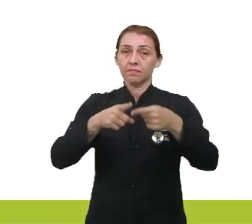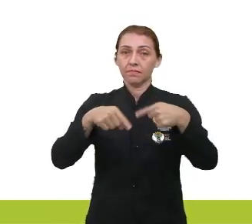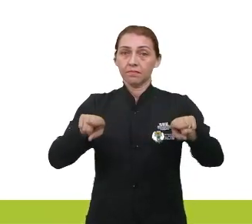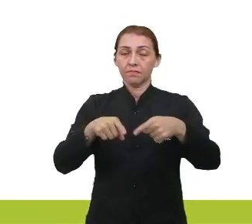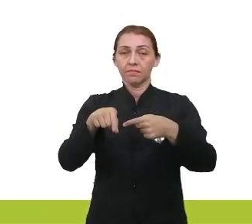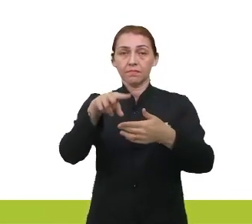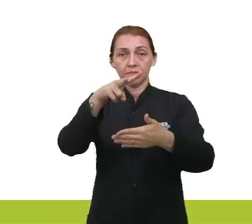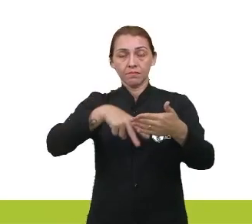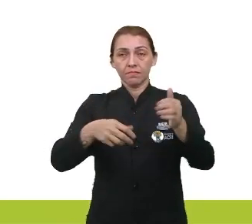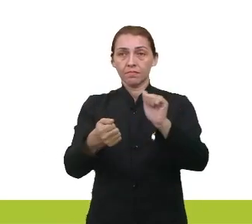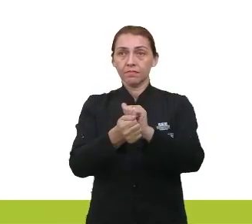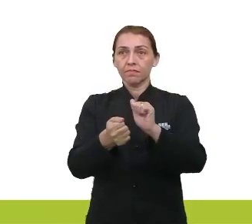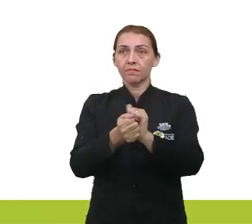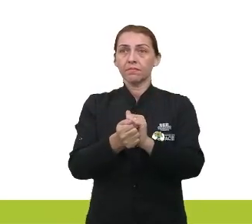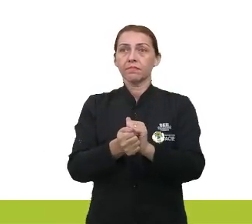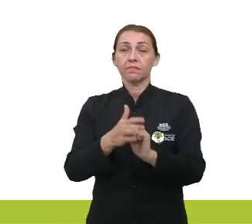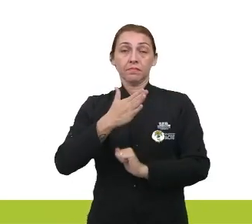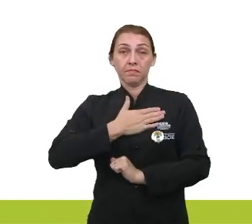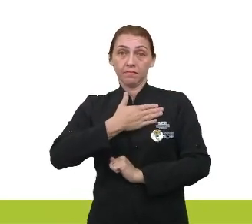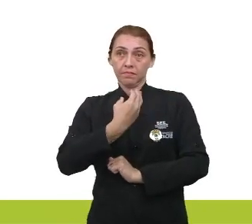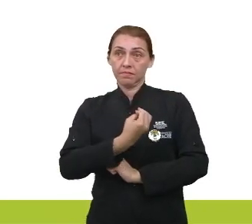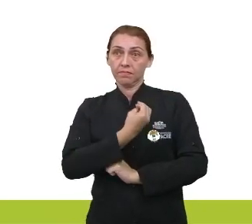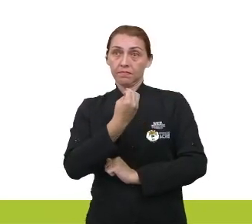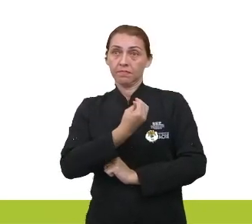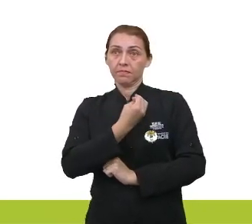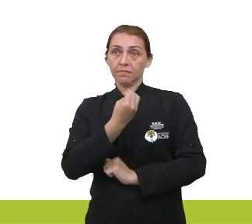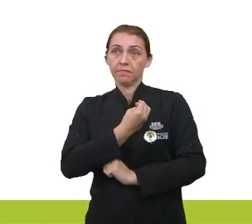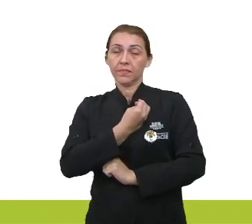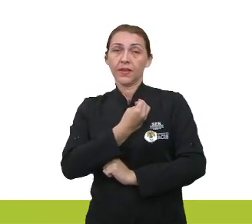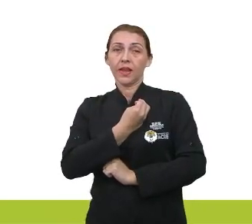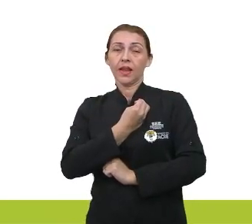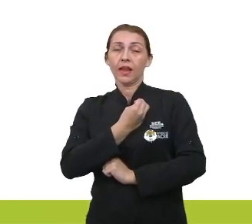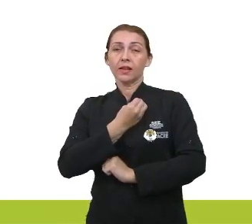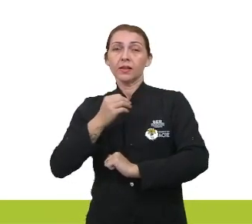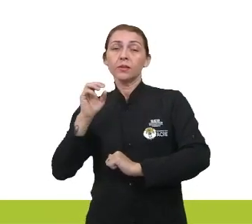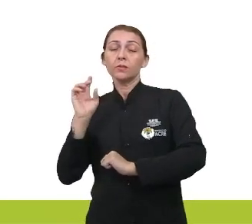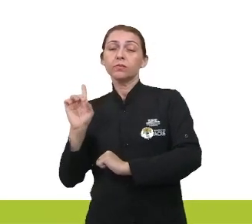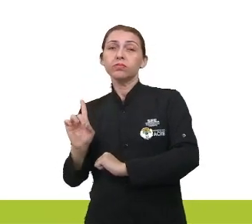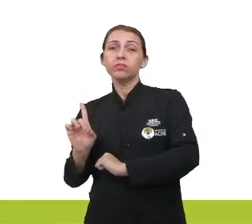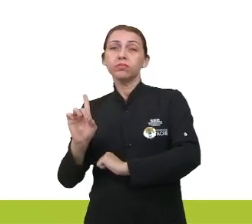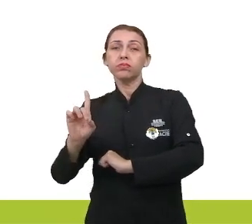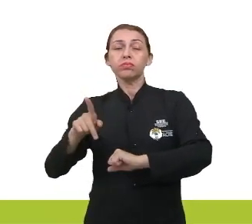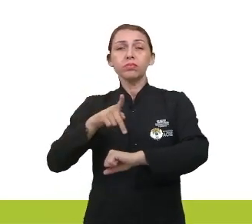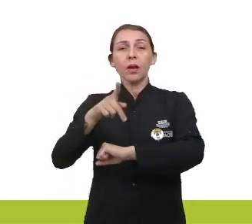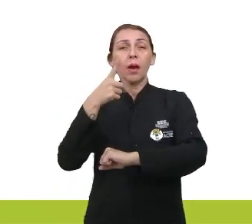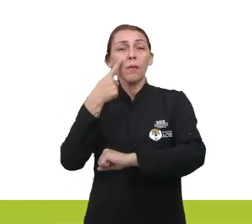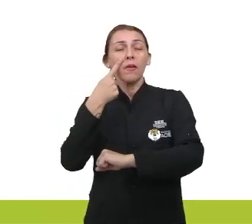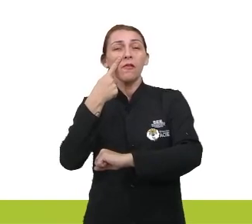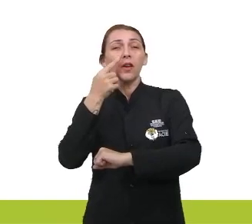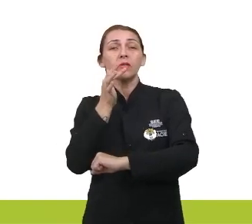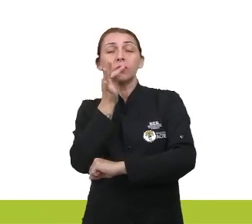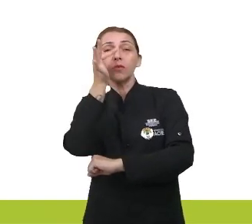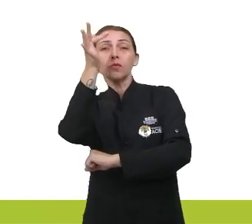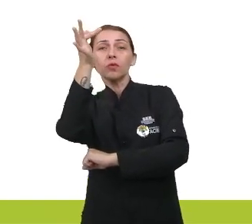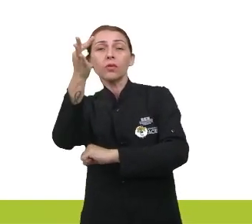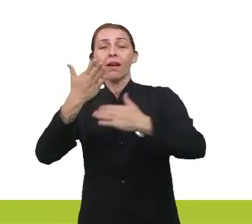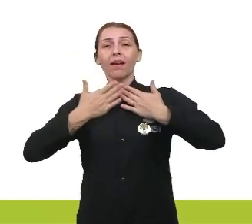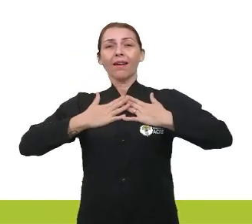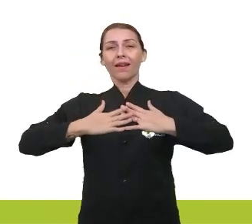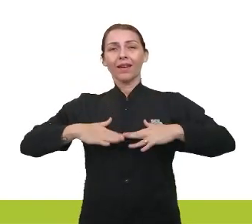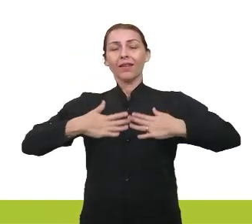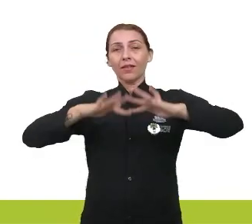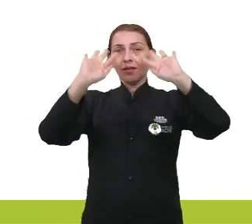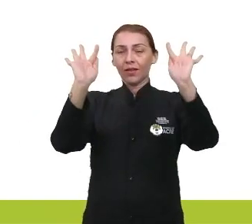vocês leiam aí junto comigo. Minha vida é andar por esse país para ver se um dia descanso